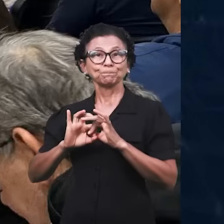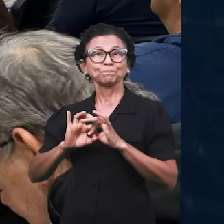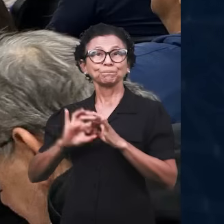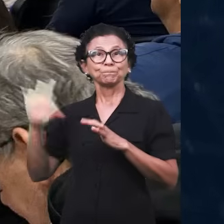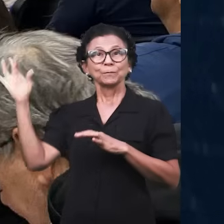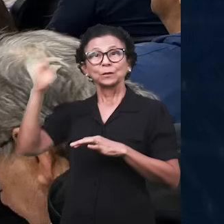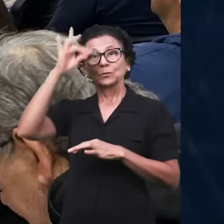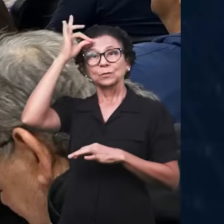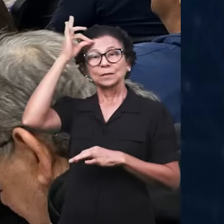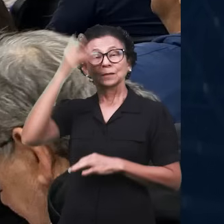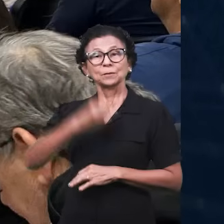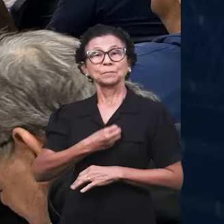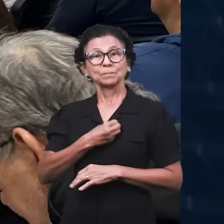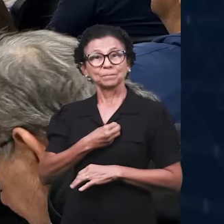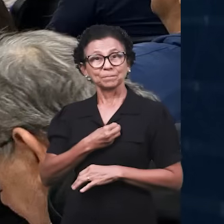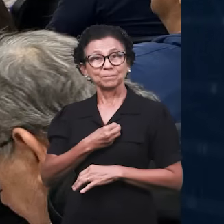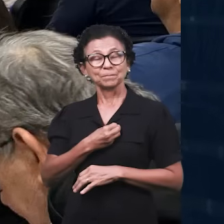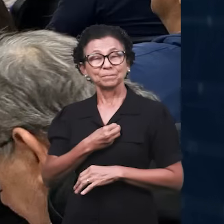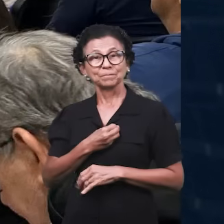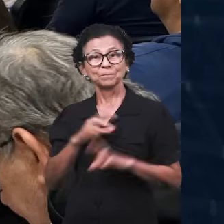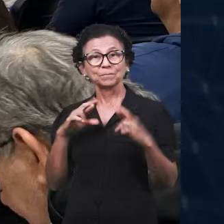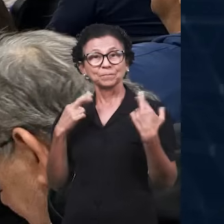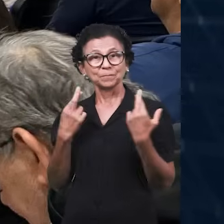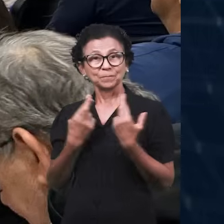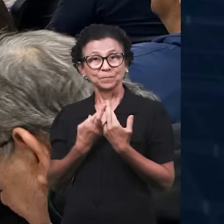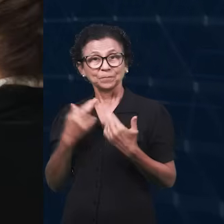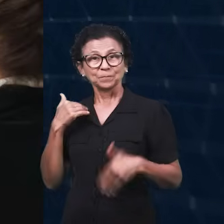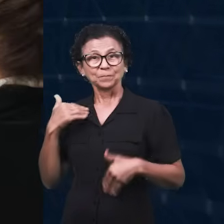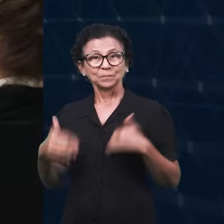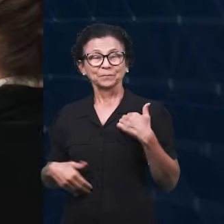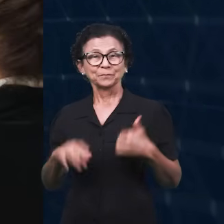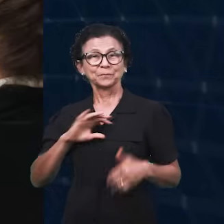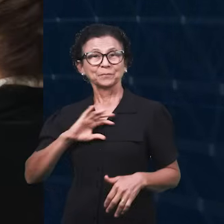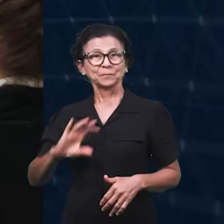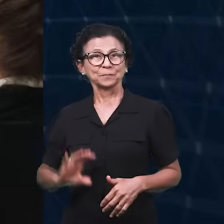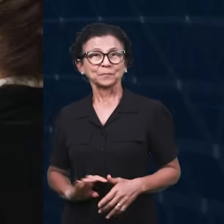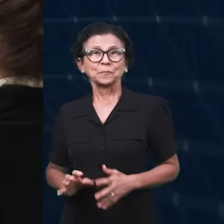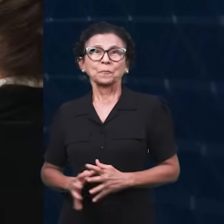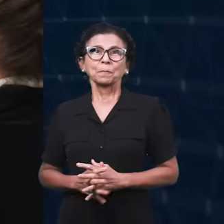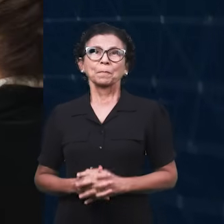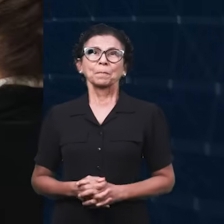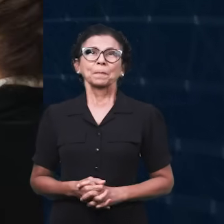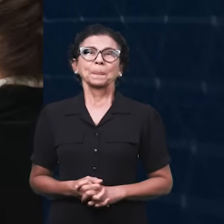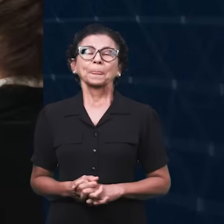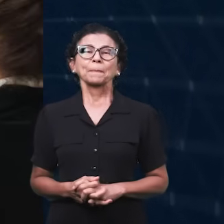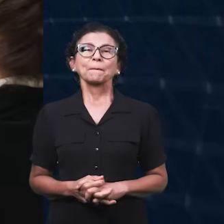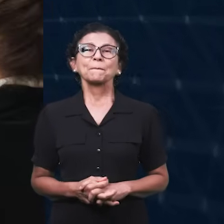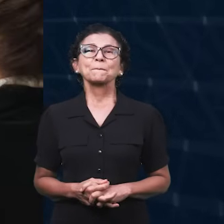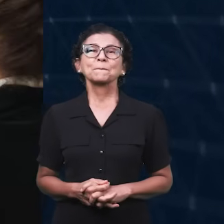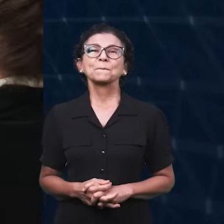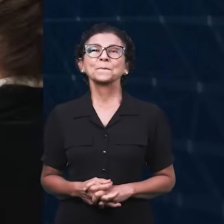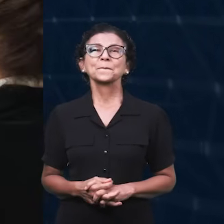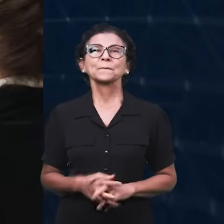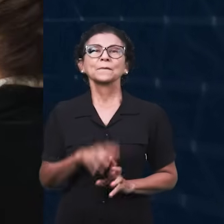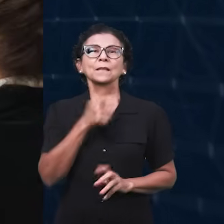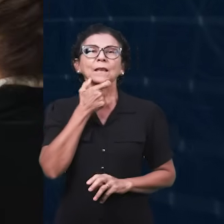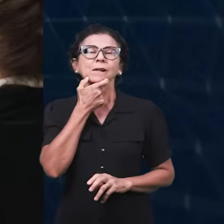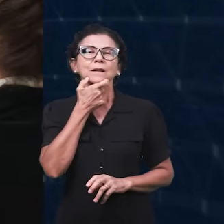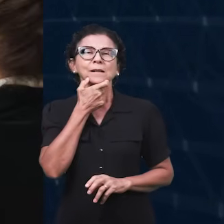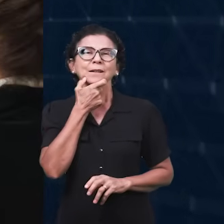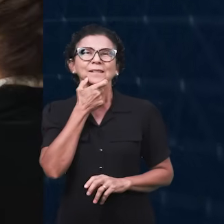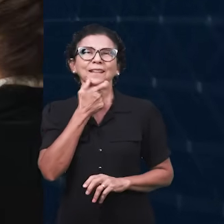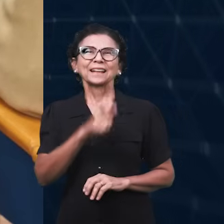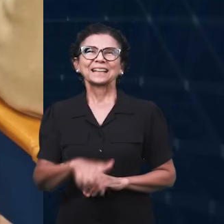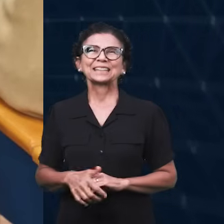na unidade do corpo de Cristo. Glória a Jesus! E agora vamos para a Inglaterra, onde na Igreja